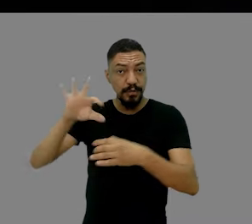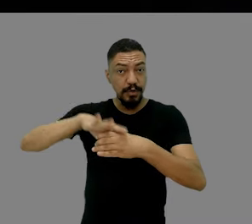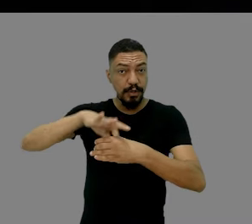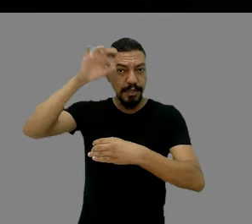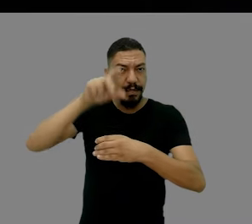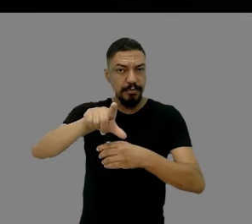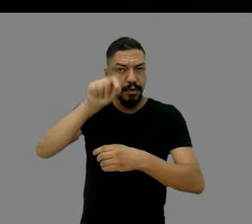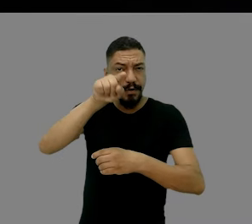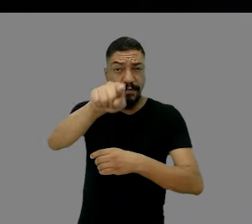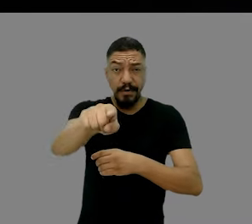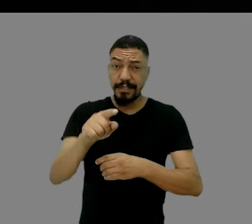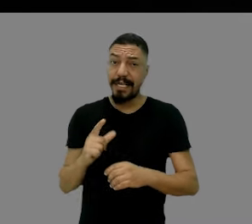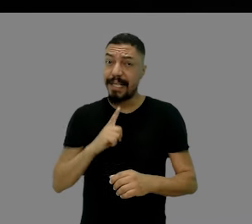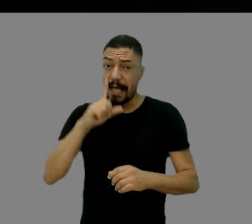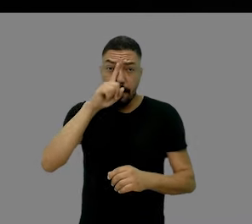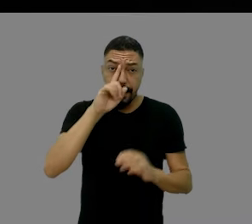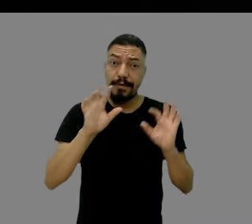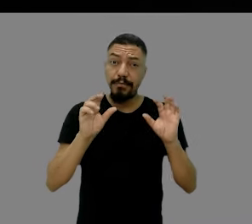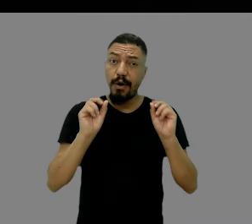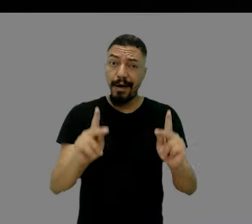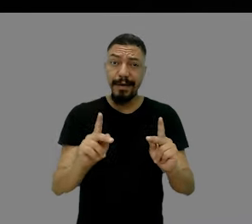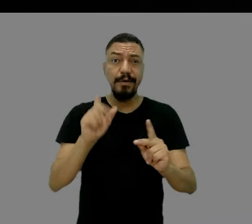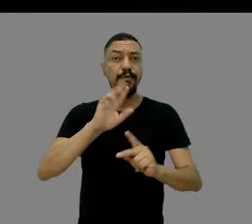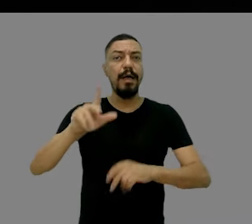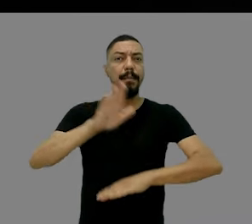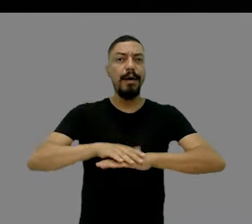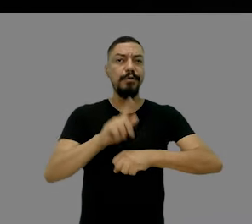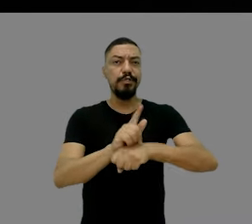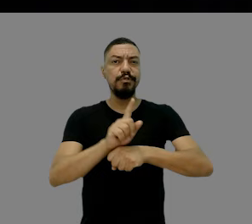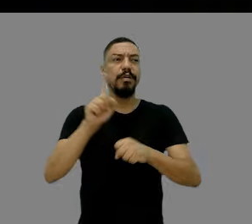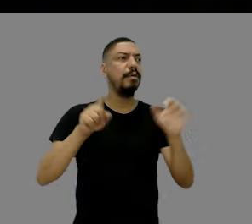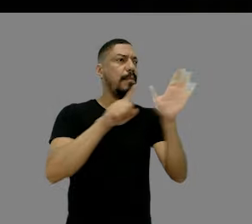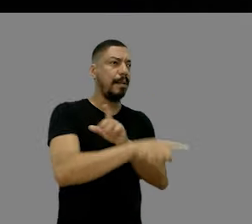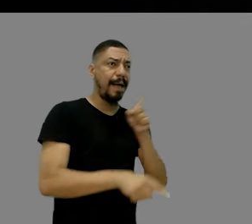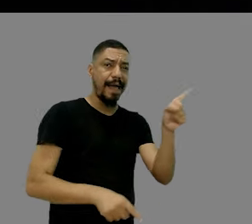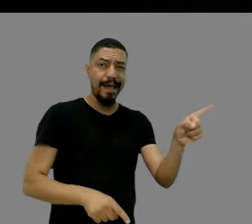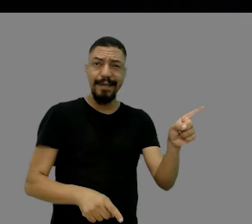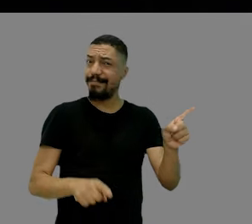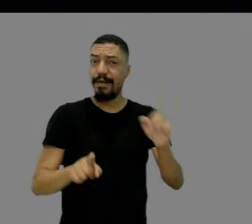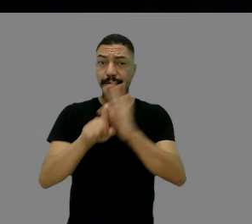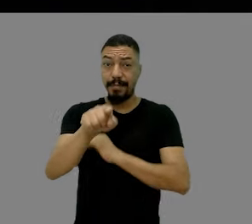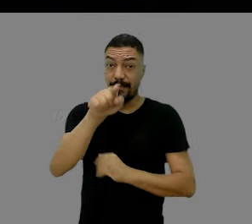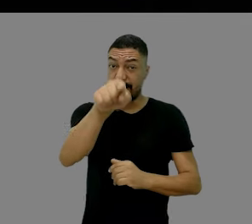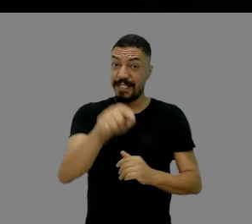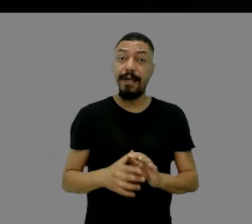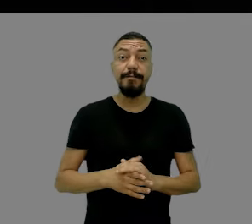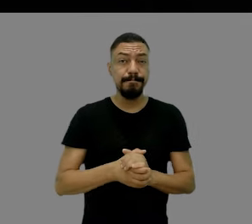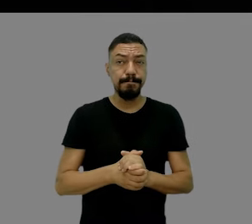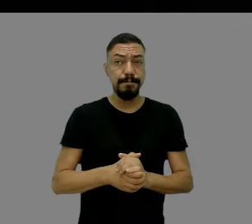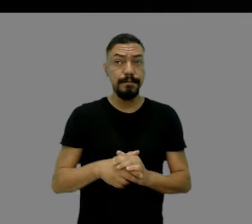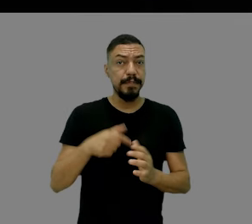vai... É em você. Então, assim, eu não correria esse risco. Óbvio, se eu estou te dando um exemplo de uma exceção como essa,